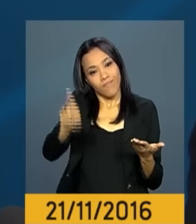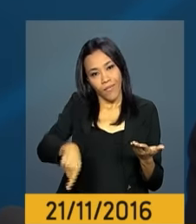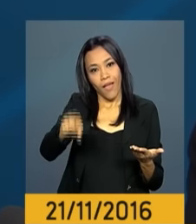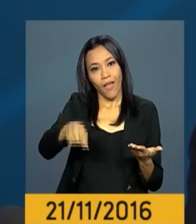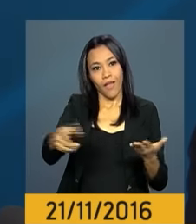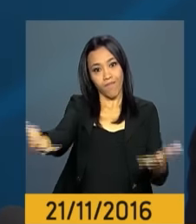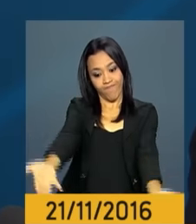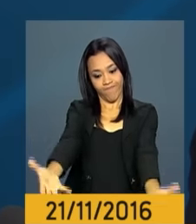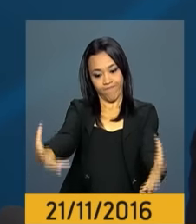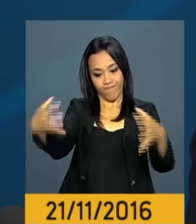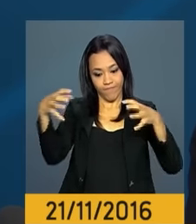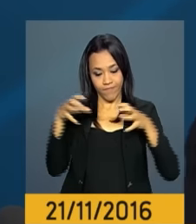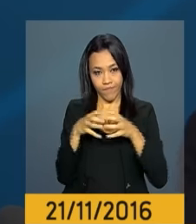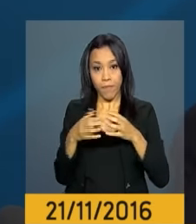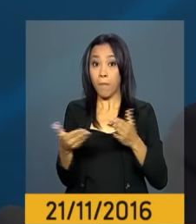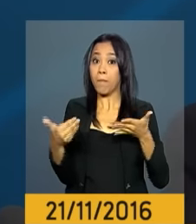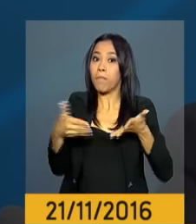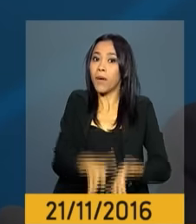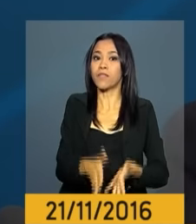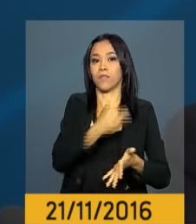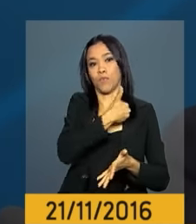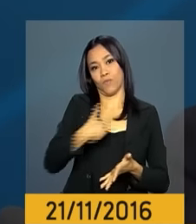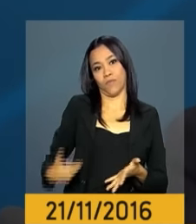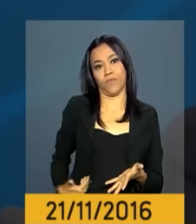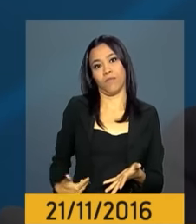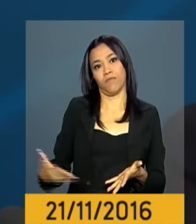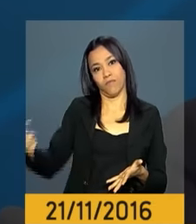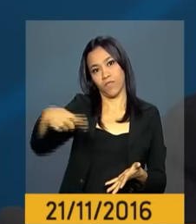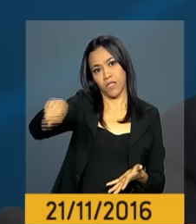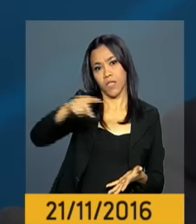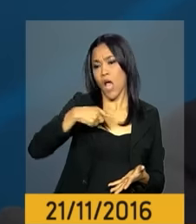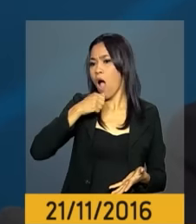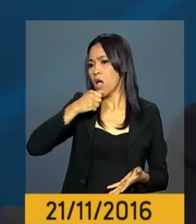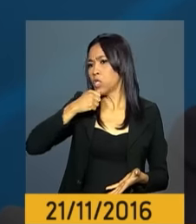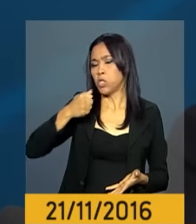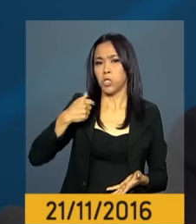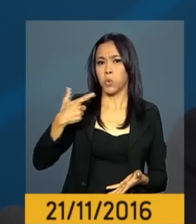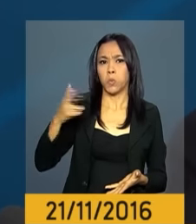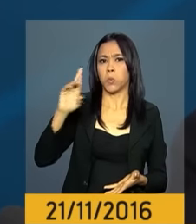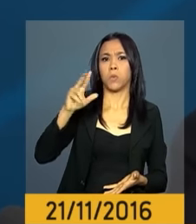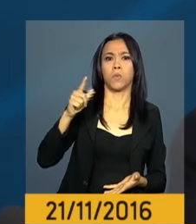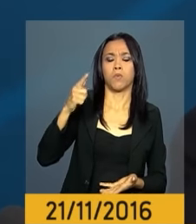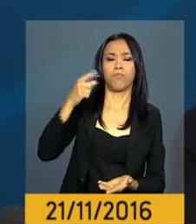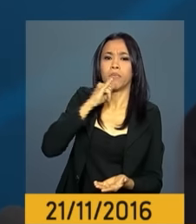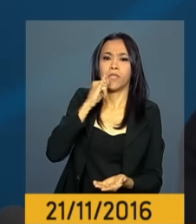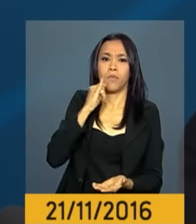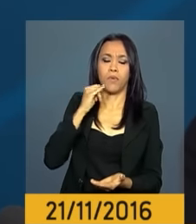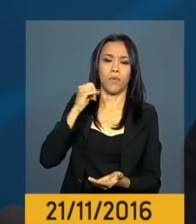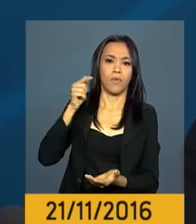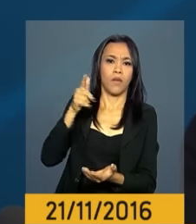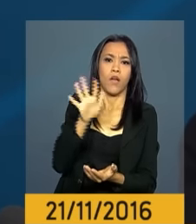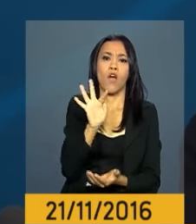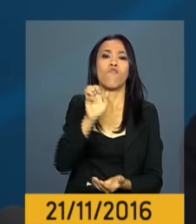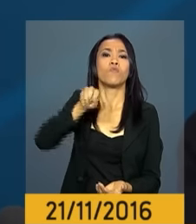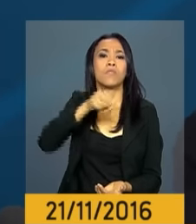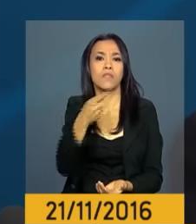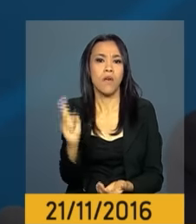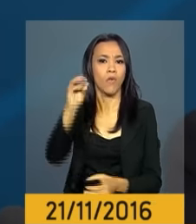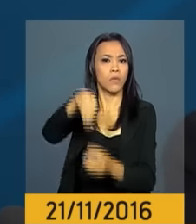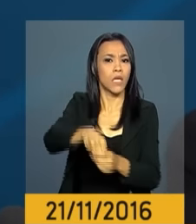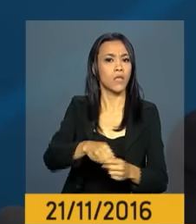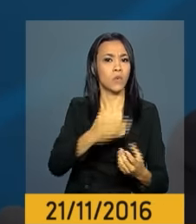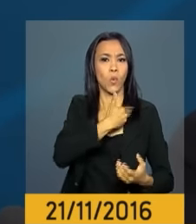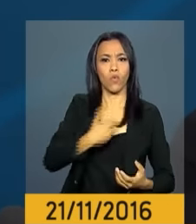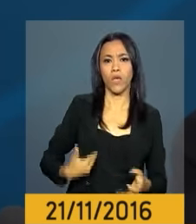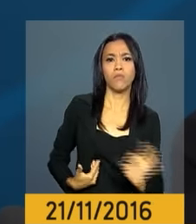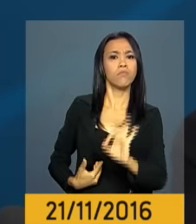parte do governo. Embora sem funções definidas no governo, fazem-no pela